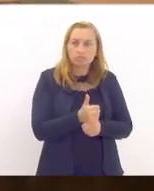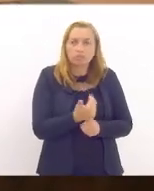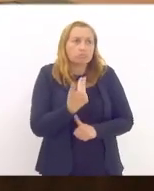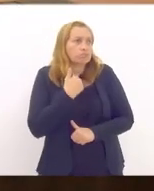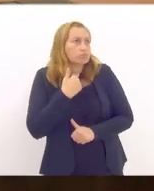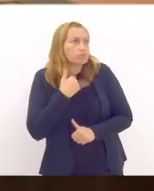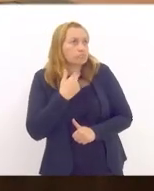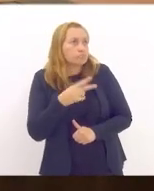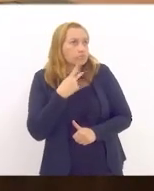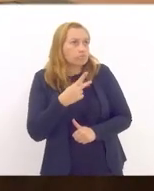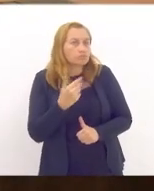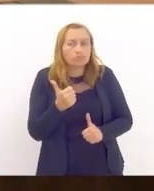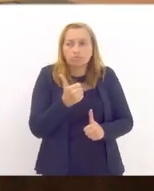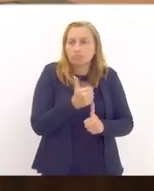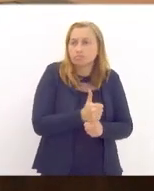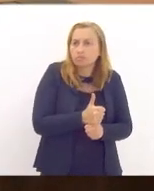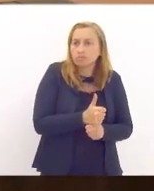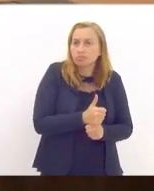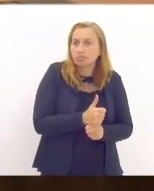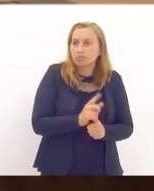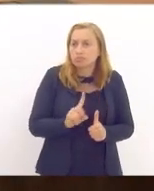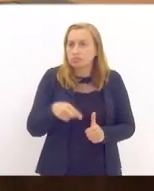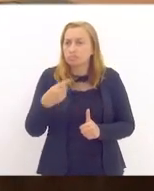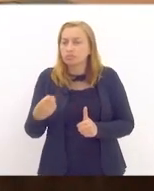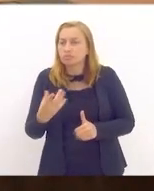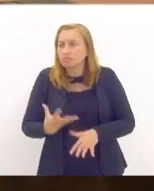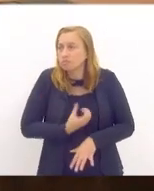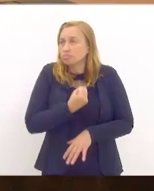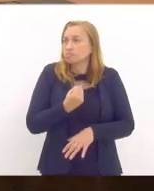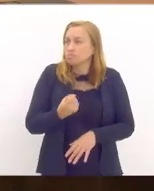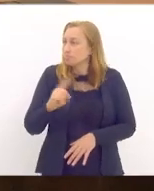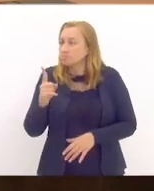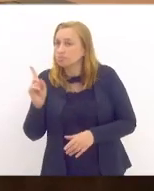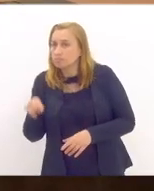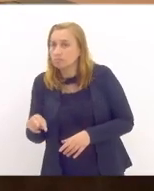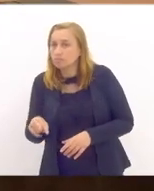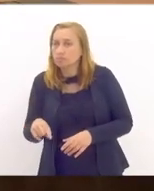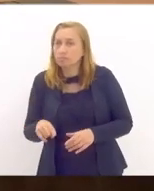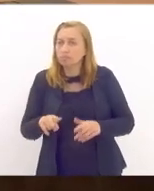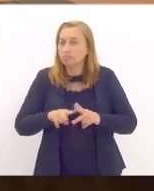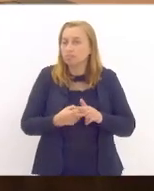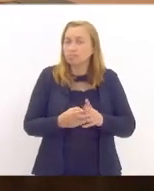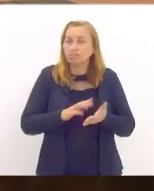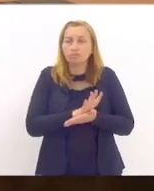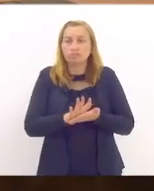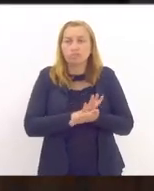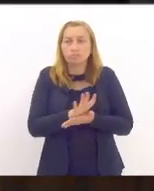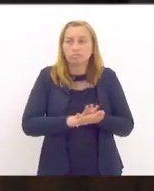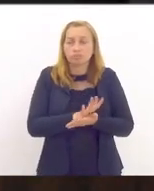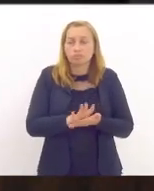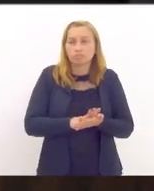eu não posso dizer que a substitutivo e ficar surpreso que não era não até mesmo